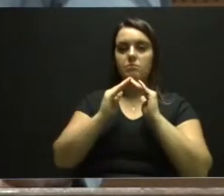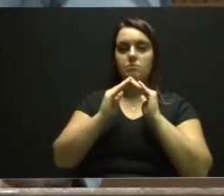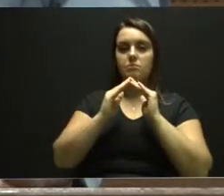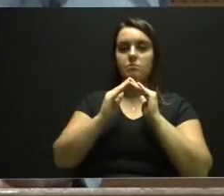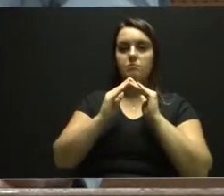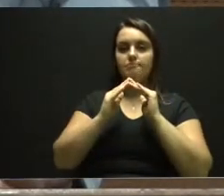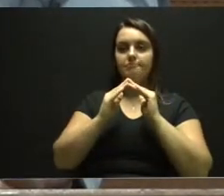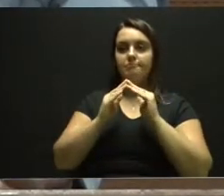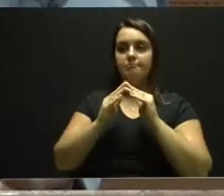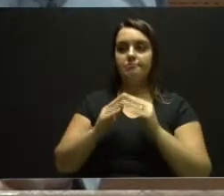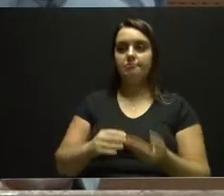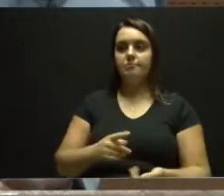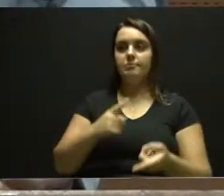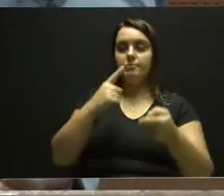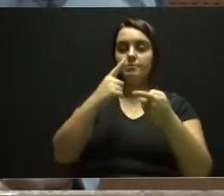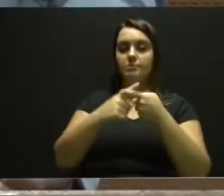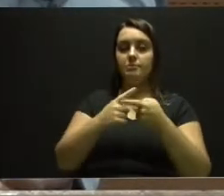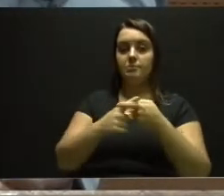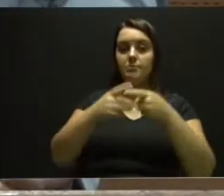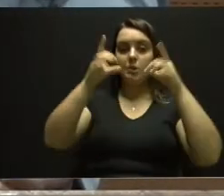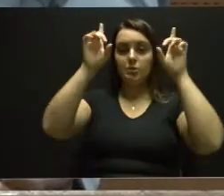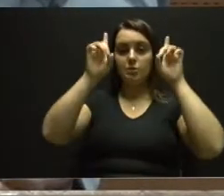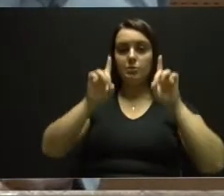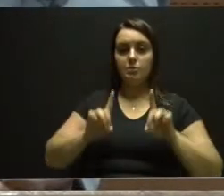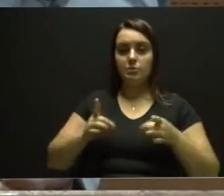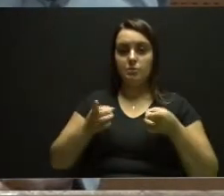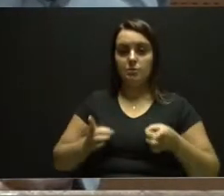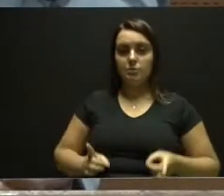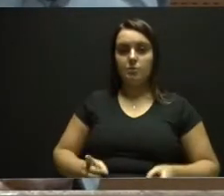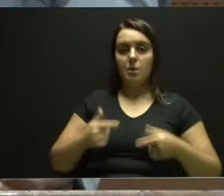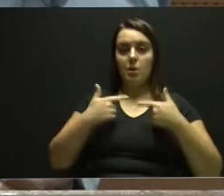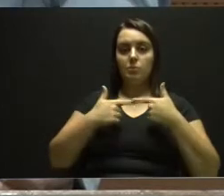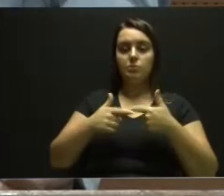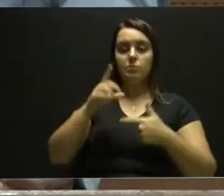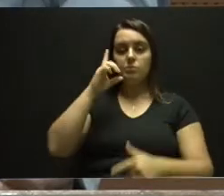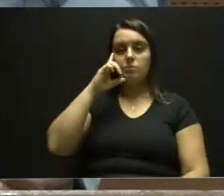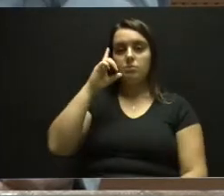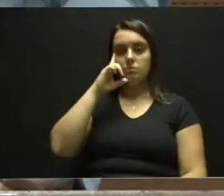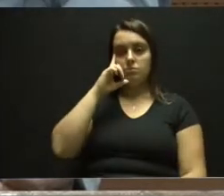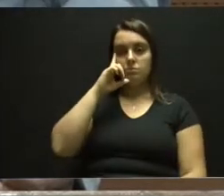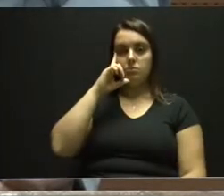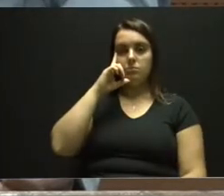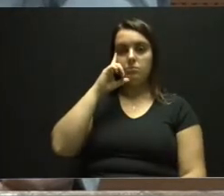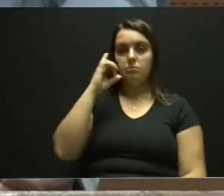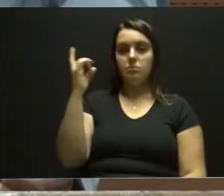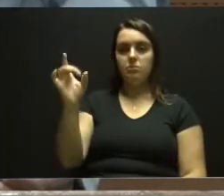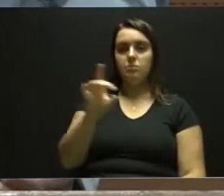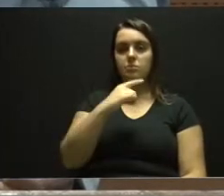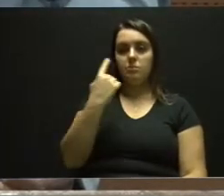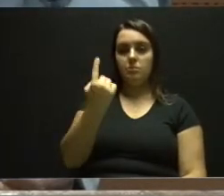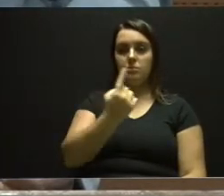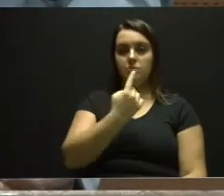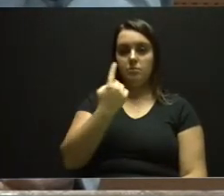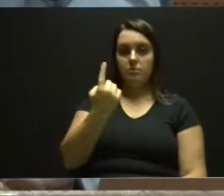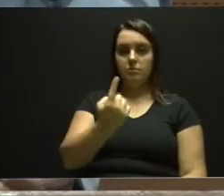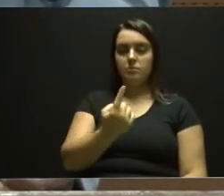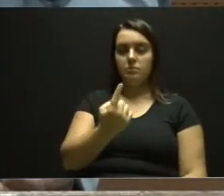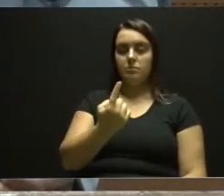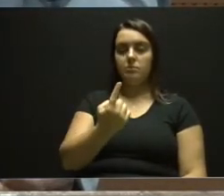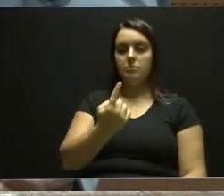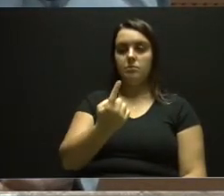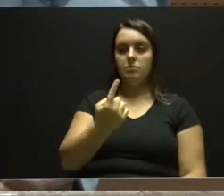isso só vem dignificar a luta de cada um eu parabenizo